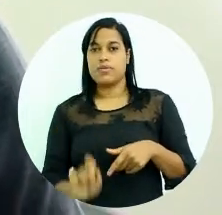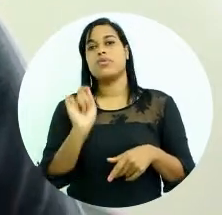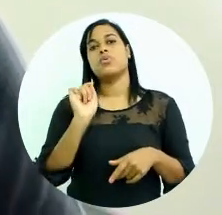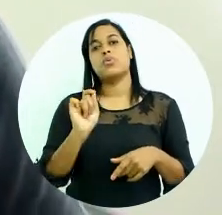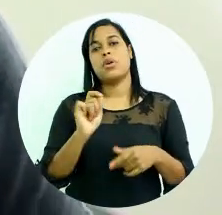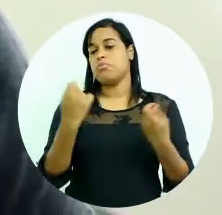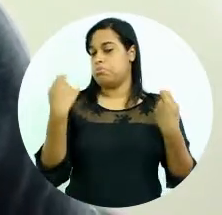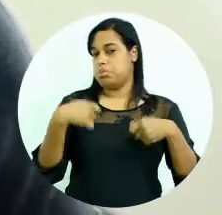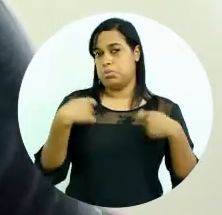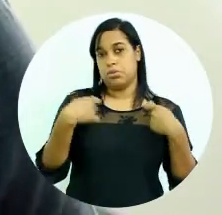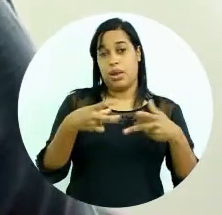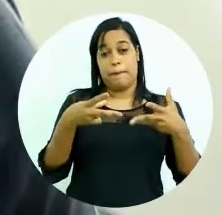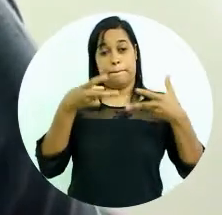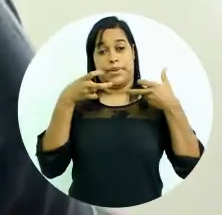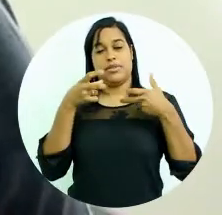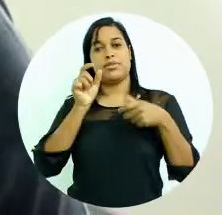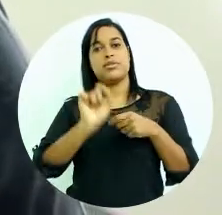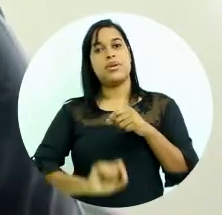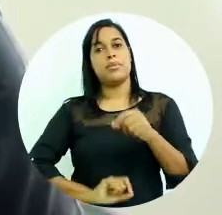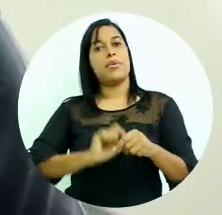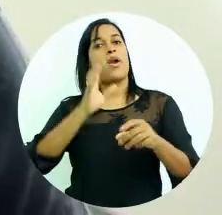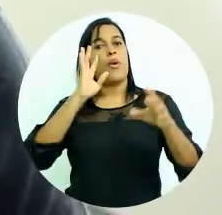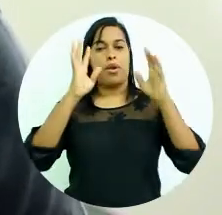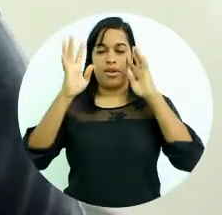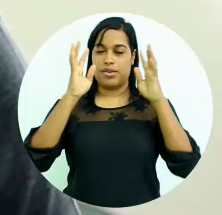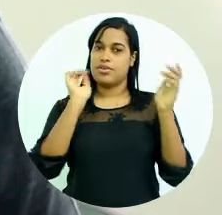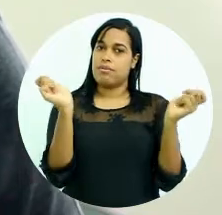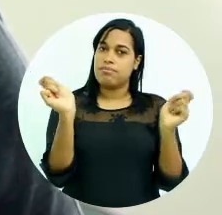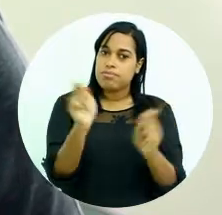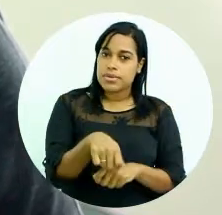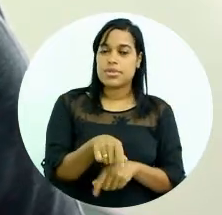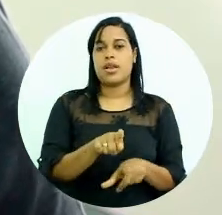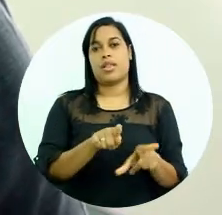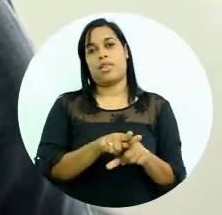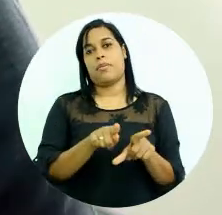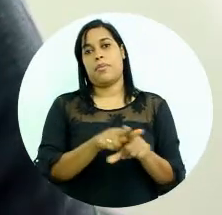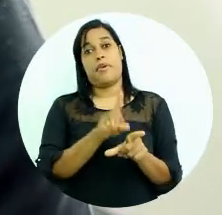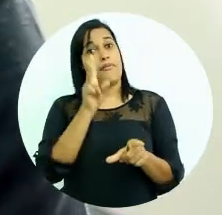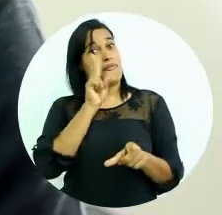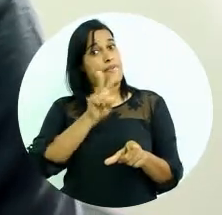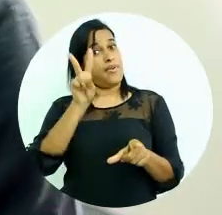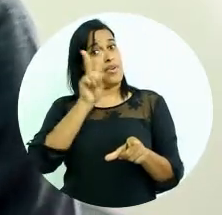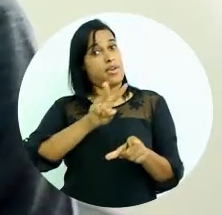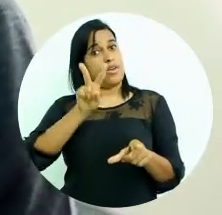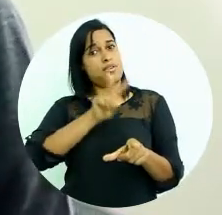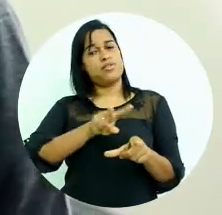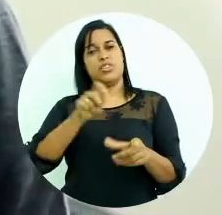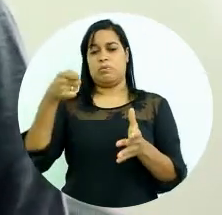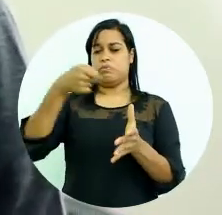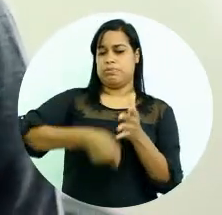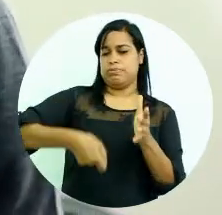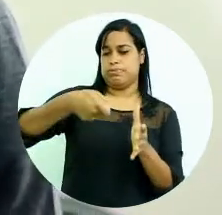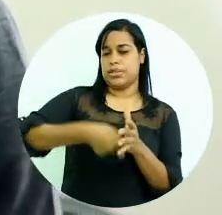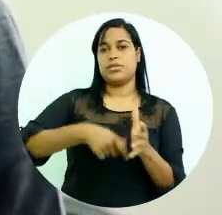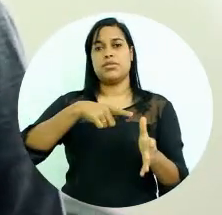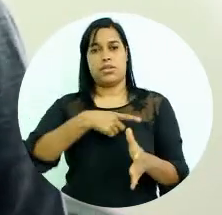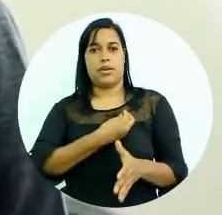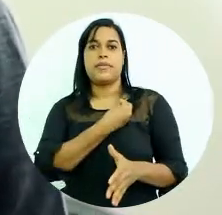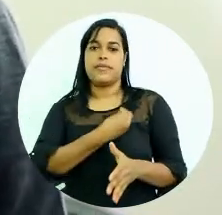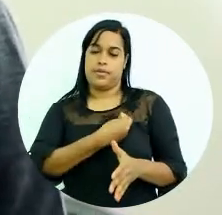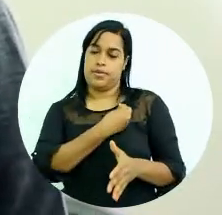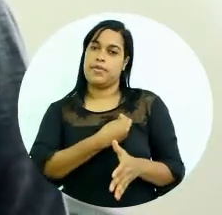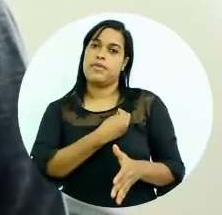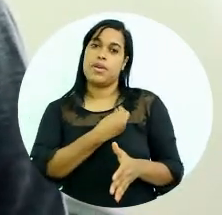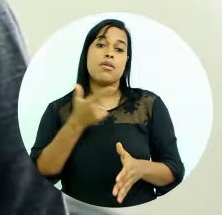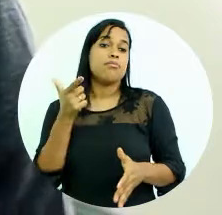indivíduo se perceba, conheça a sua capacidade, veja a situação de exploração em